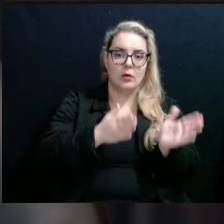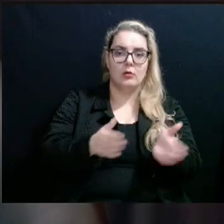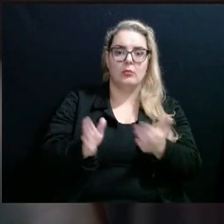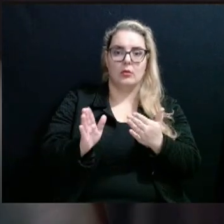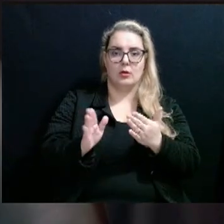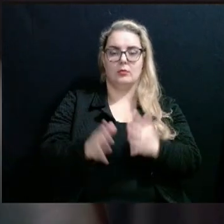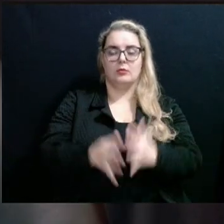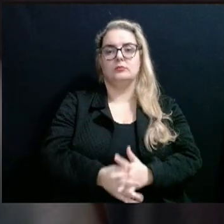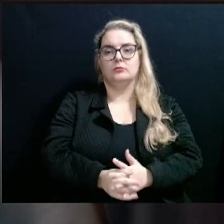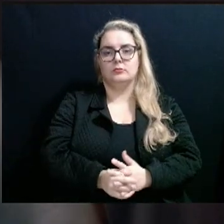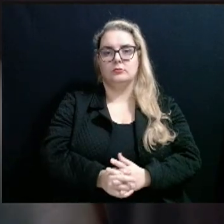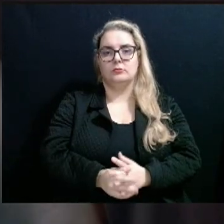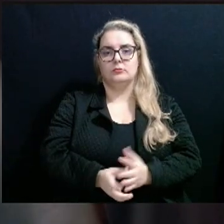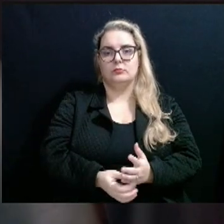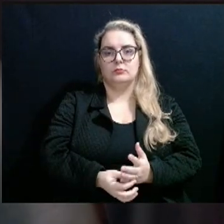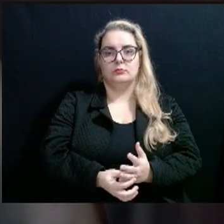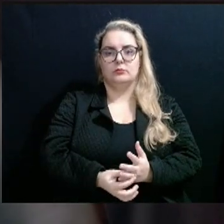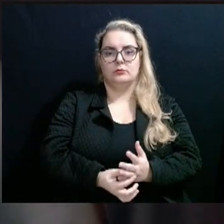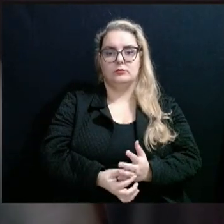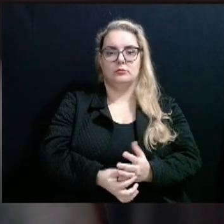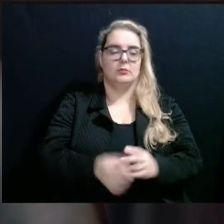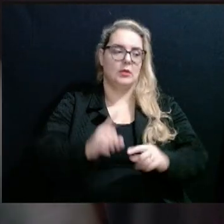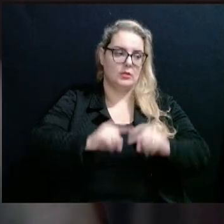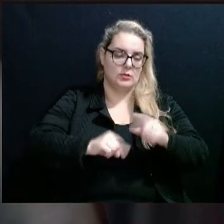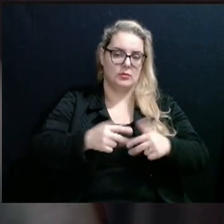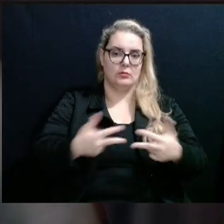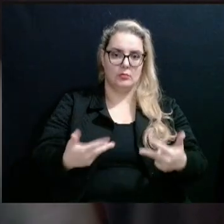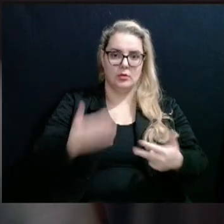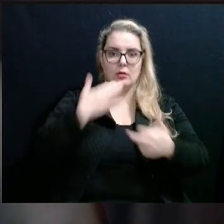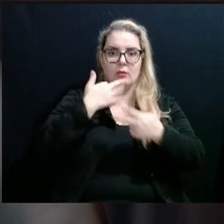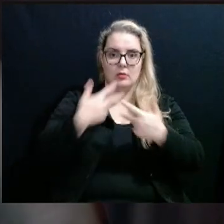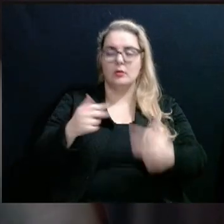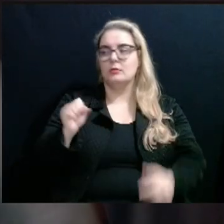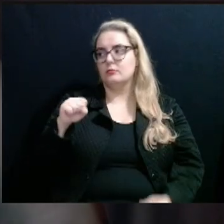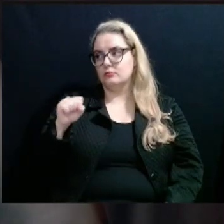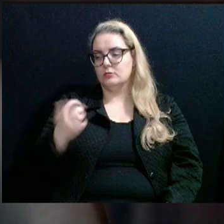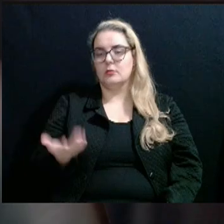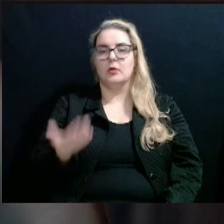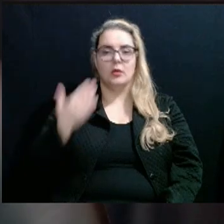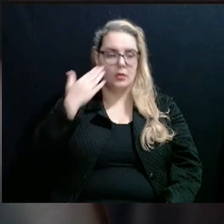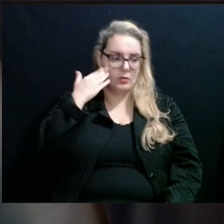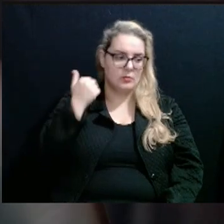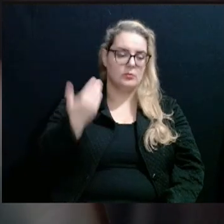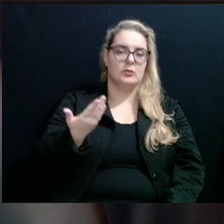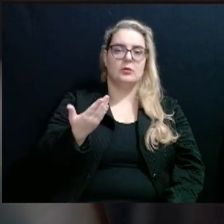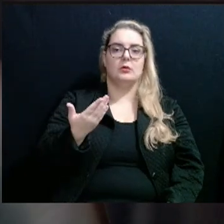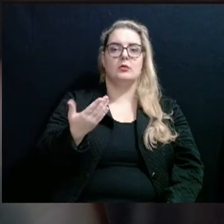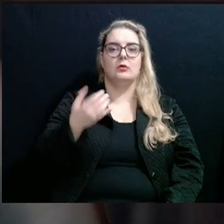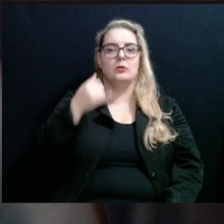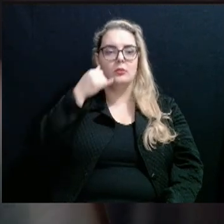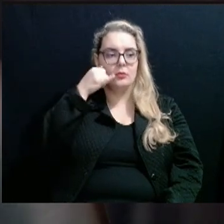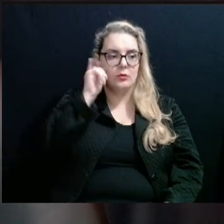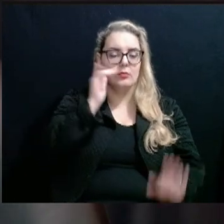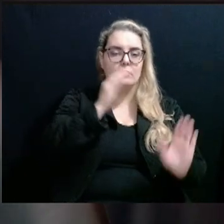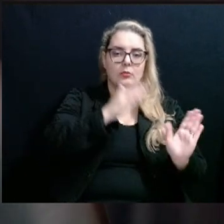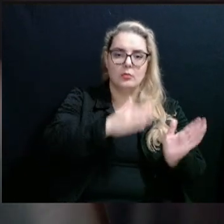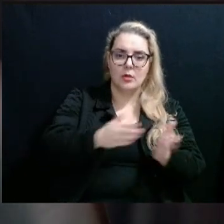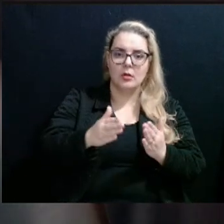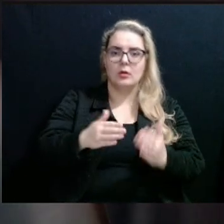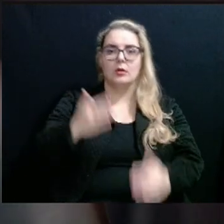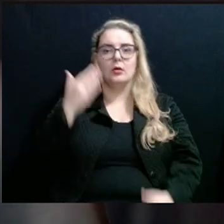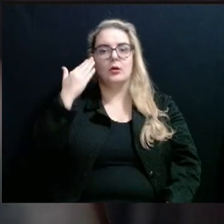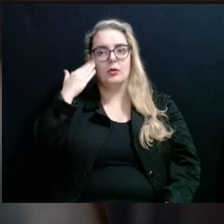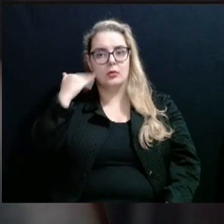desse produto alimentício, né. Uhum. Eu sei como o gado é produzido, eu sei tudo que a